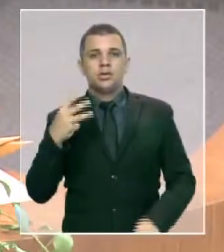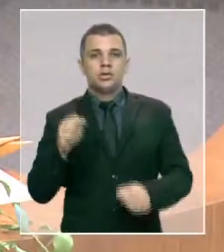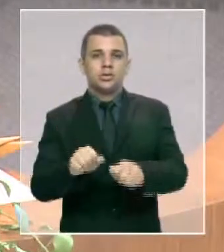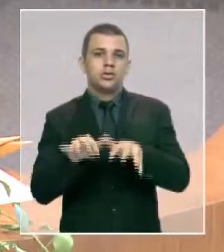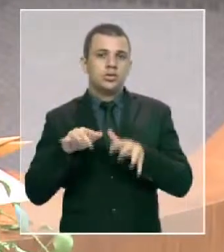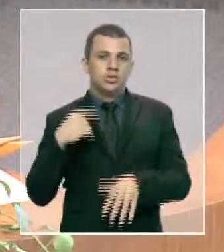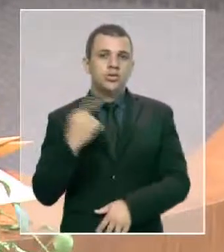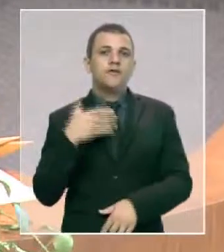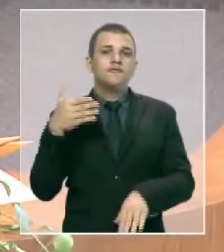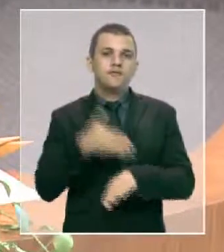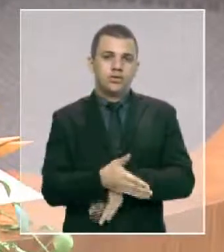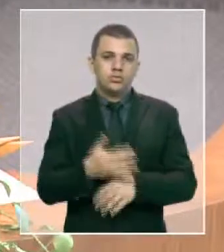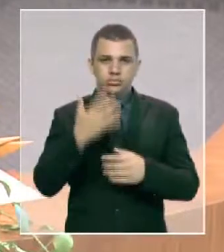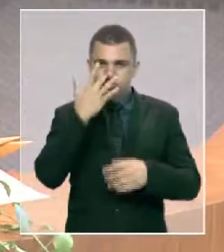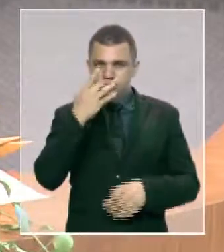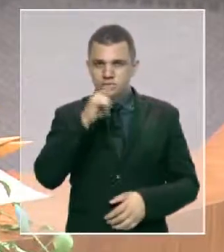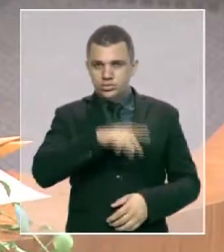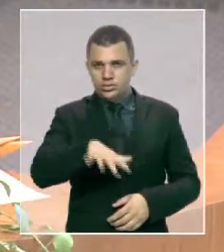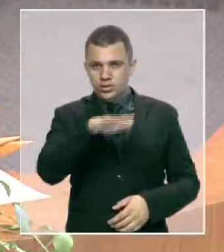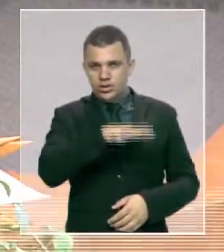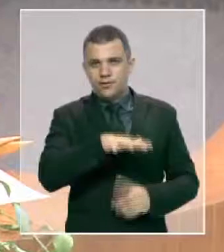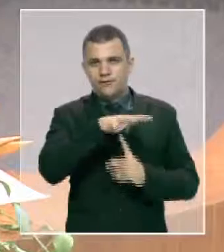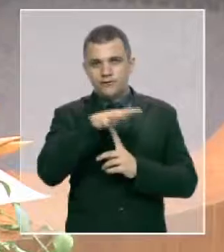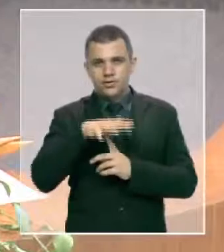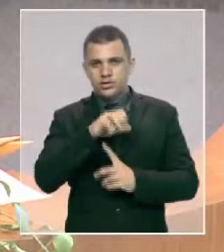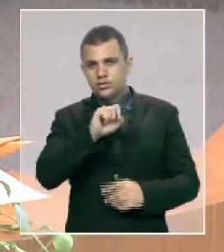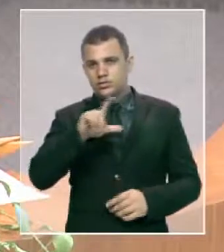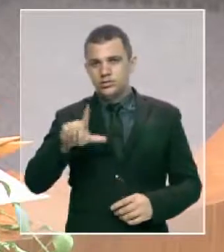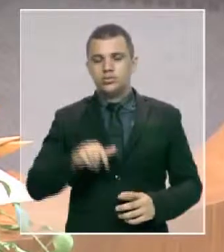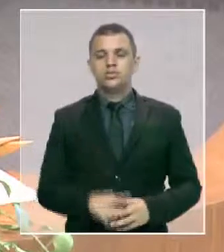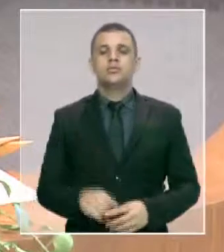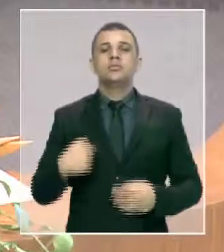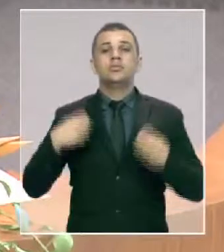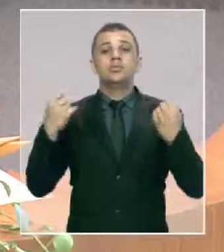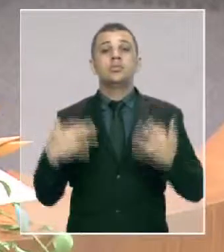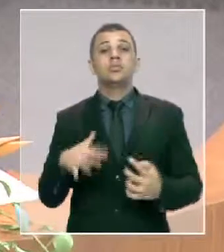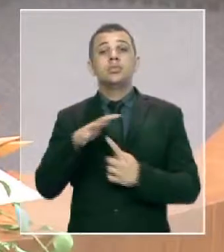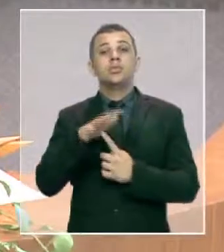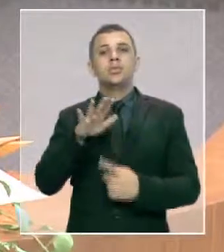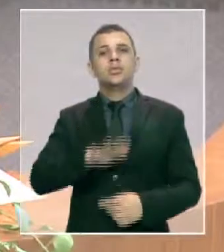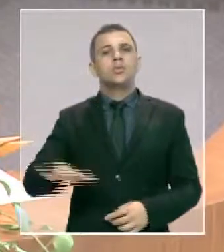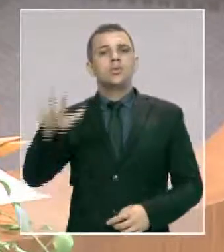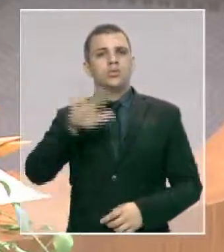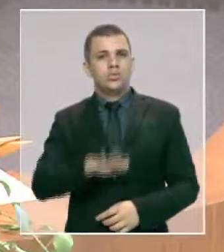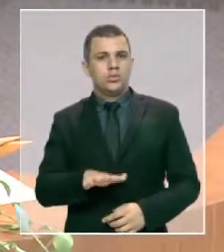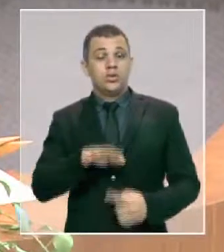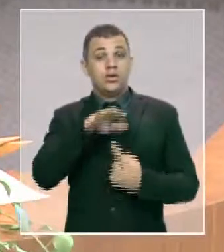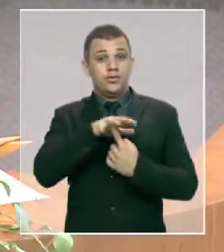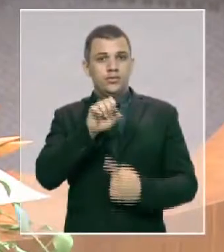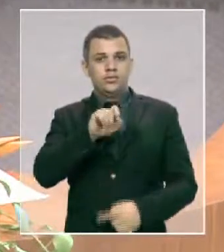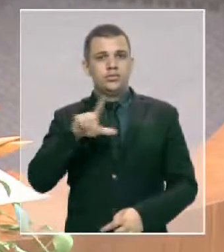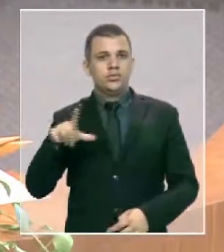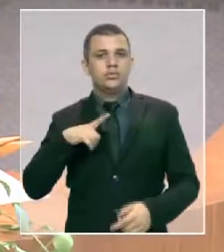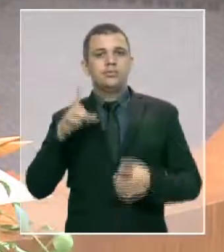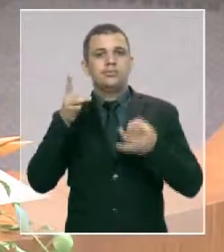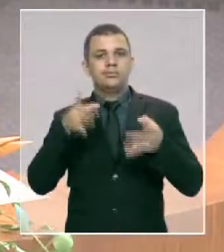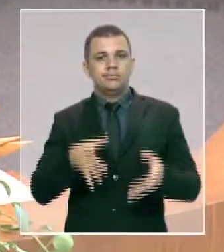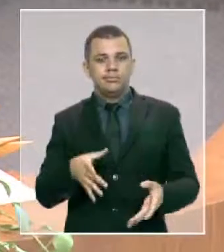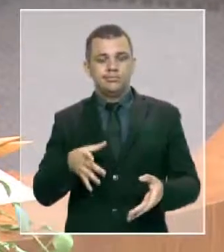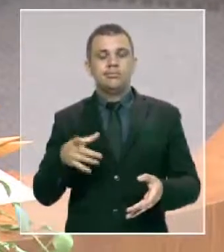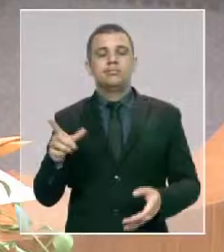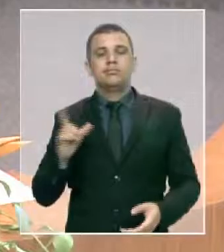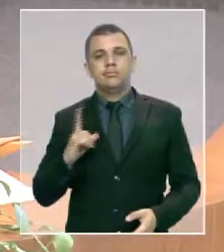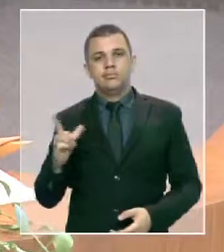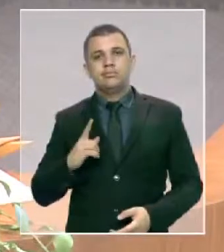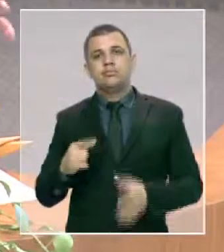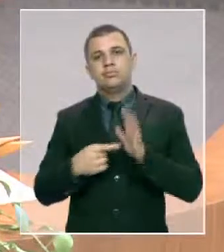Luís. Fazemos referência às feiras como um todo. As feiras de São Luís estão abandonadas, é o aspecto geral de todas as